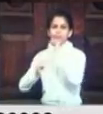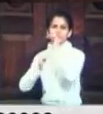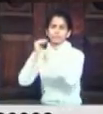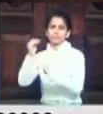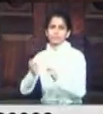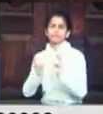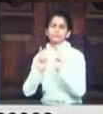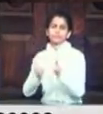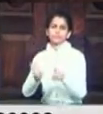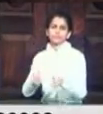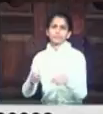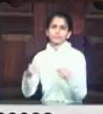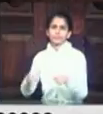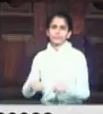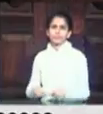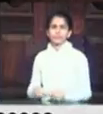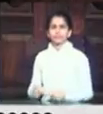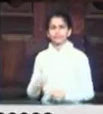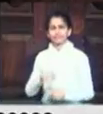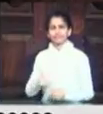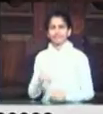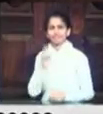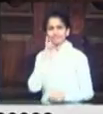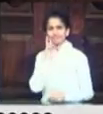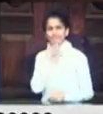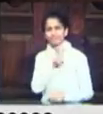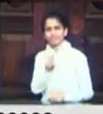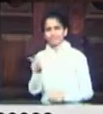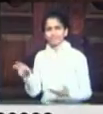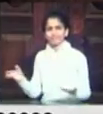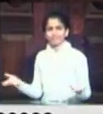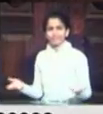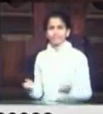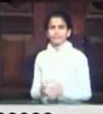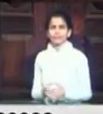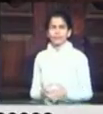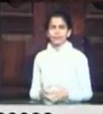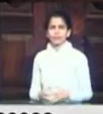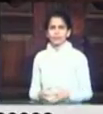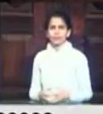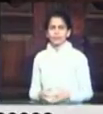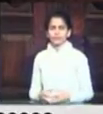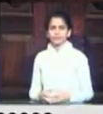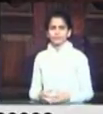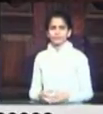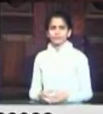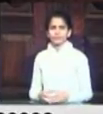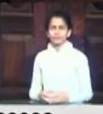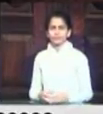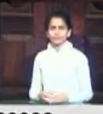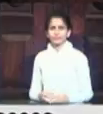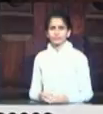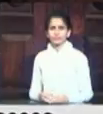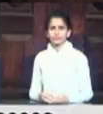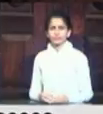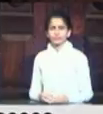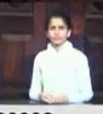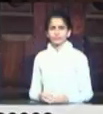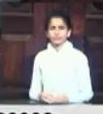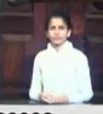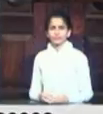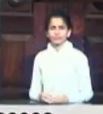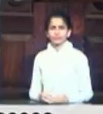continuidade. E aí estamos aqui diante dessas, e vou concluir, senhor presidente.